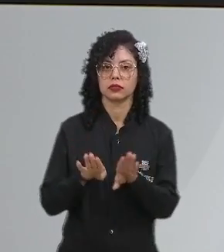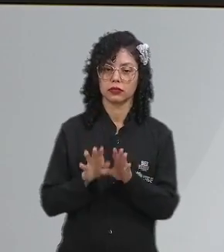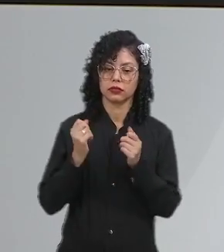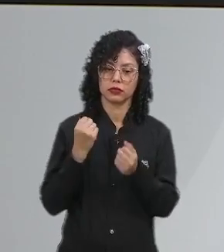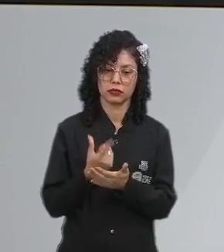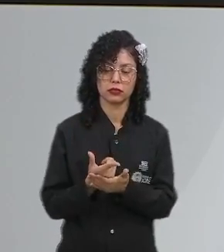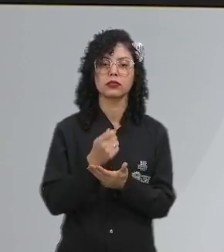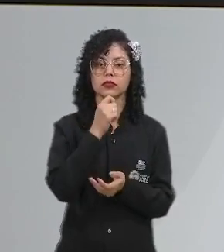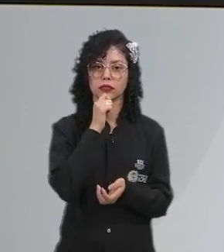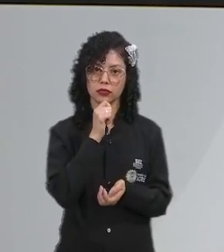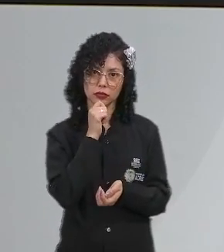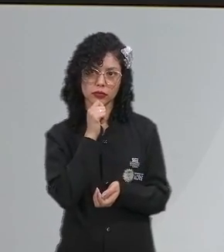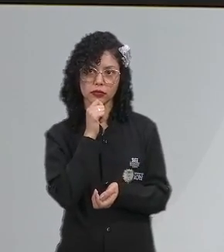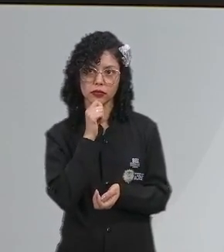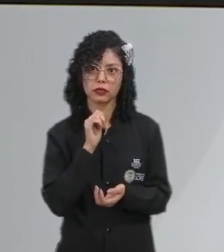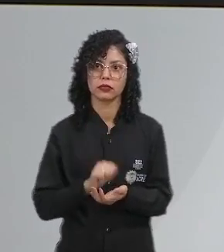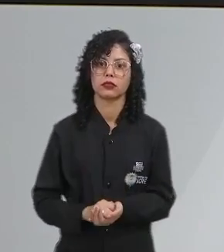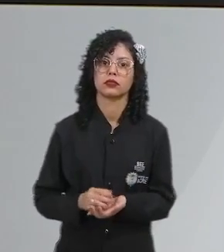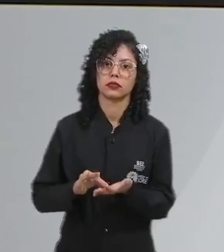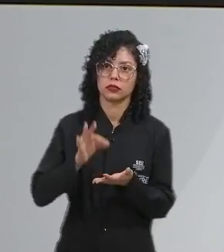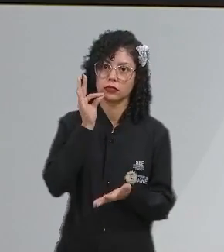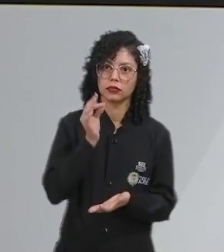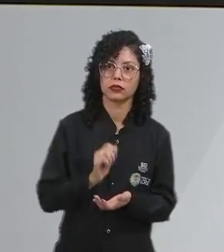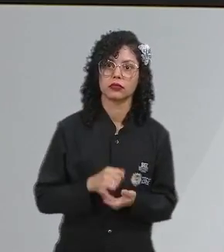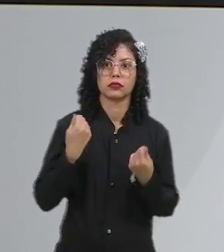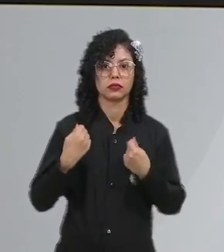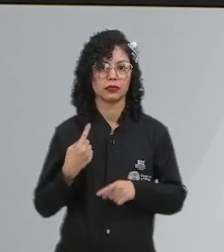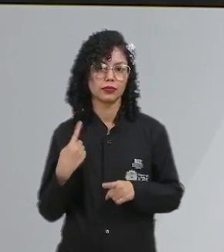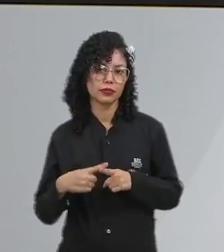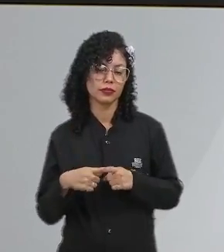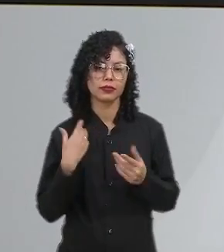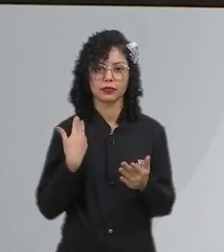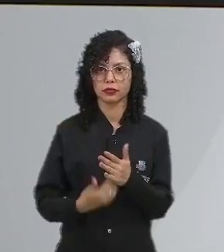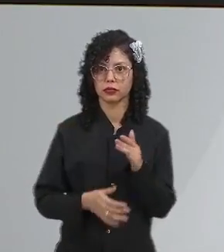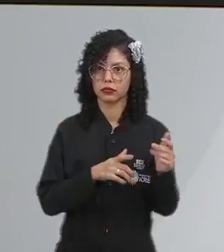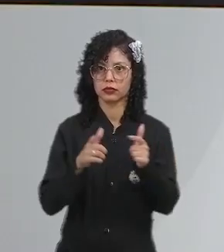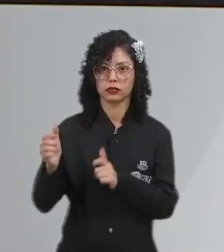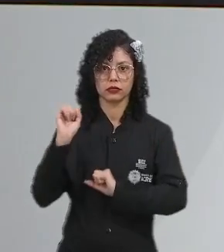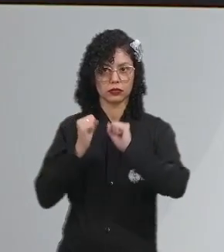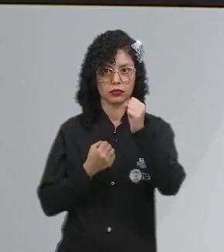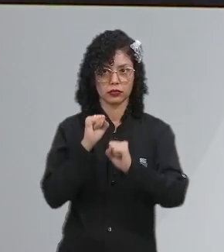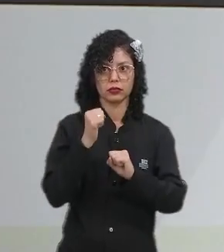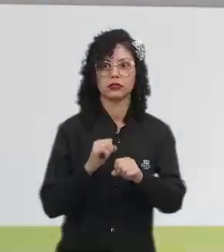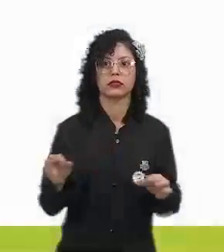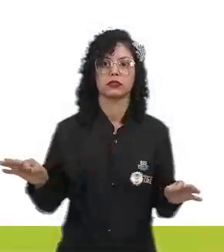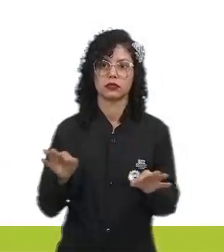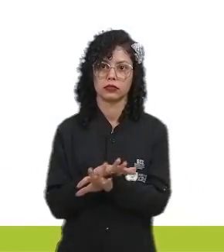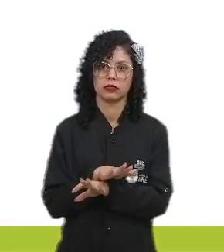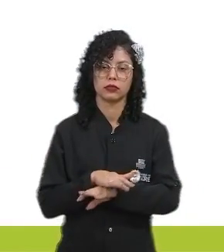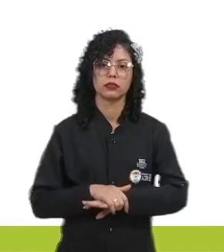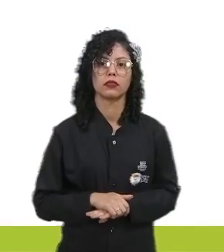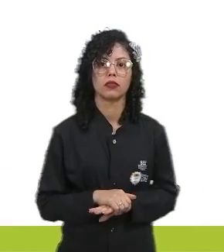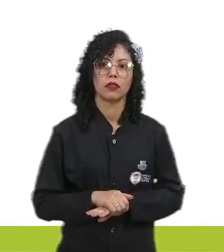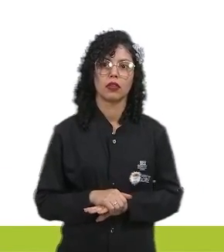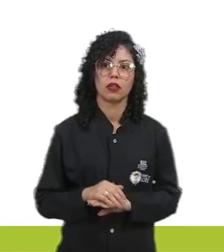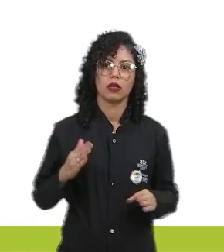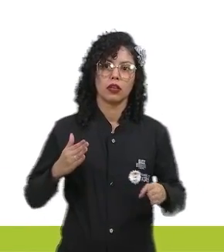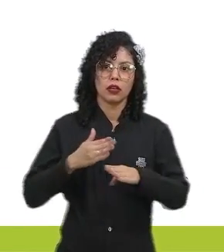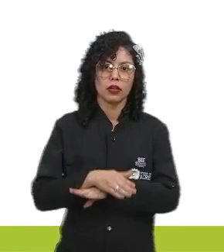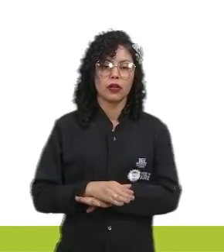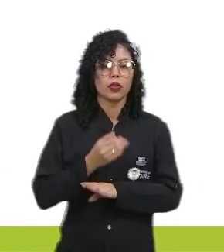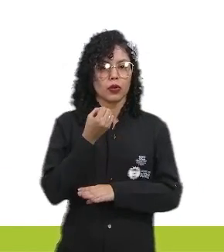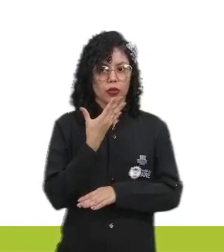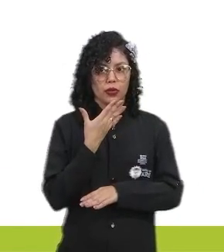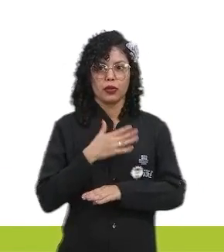chegada da indústria. Foi tardia porque os cafeicultores tinham medo, né, de perder espaço para a indústria, mas acaba que ela se instala de forma